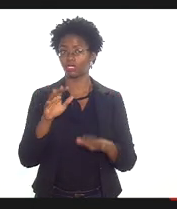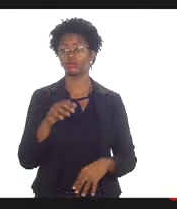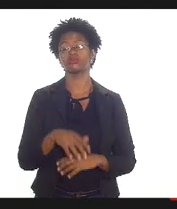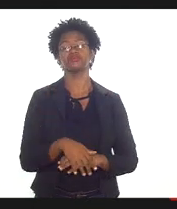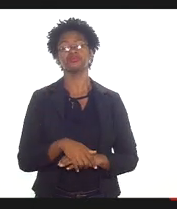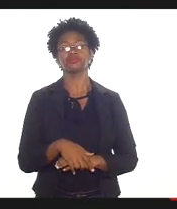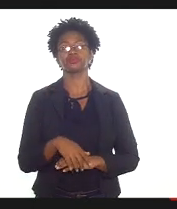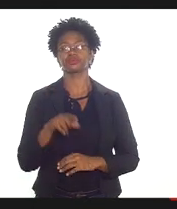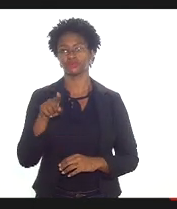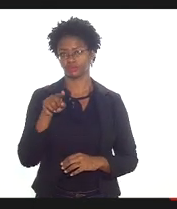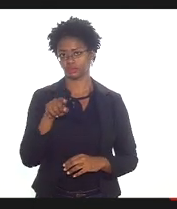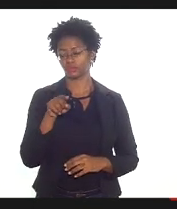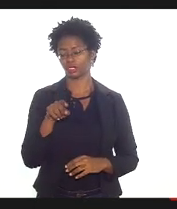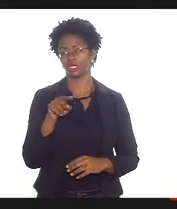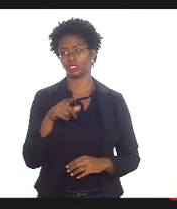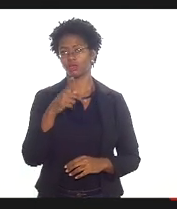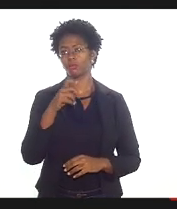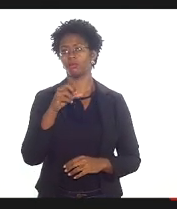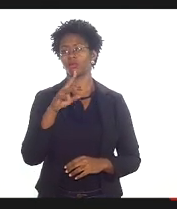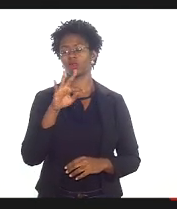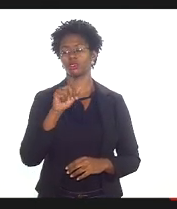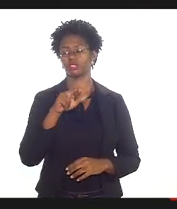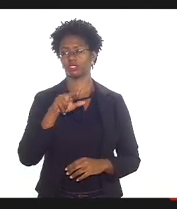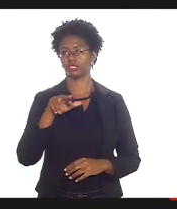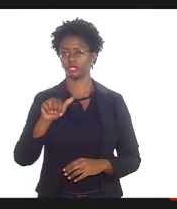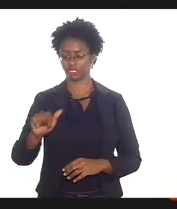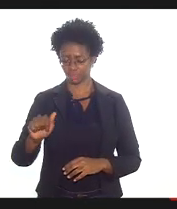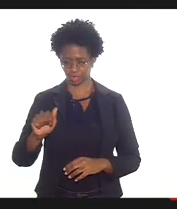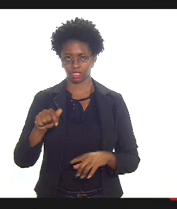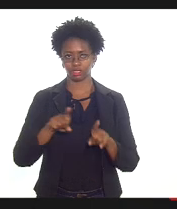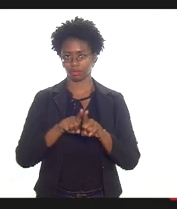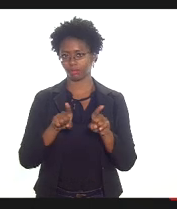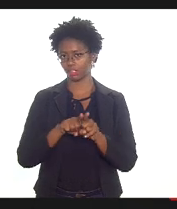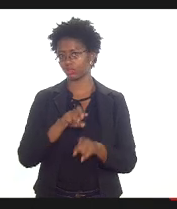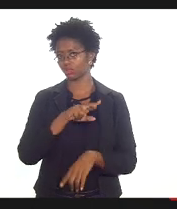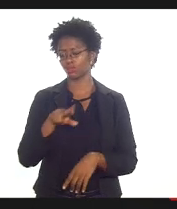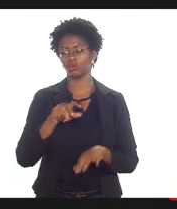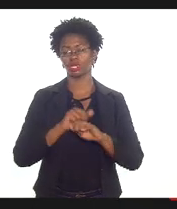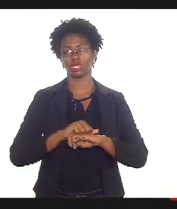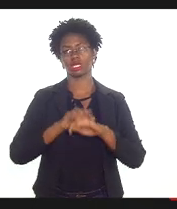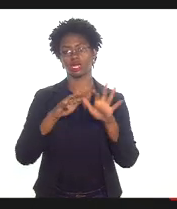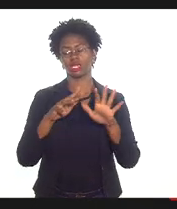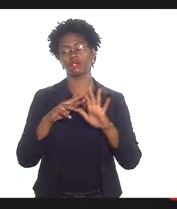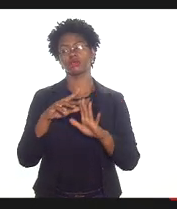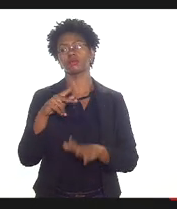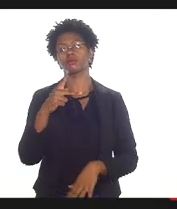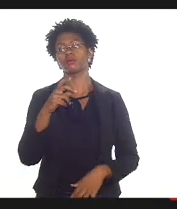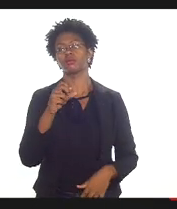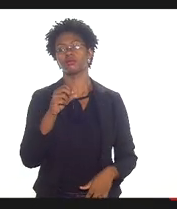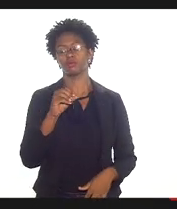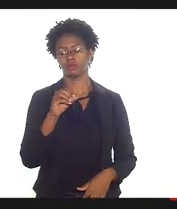MME 213/2019, também não fica clara na portaria normativa número